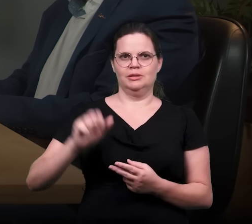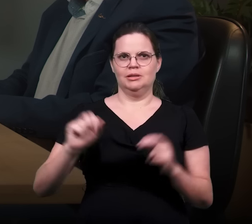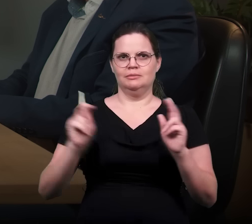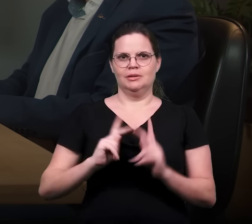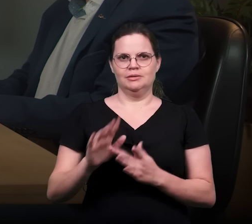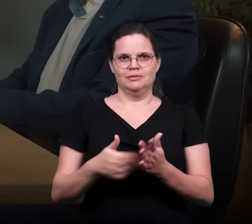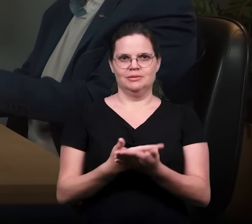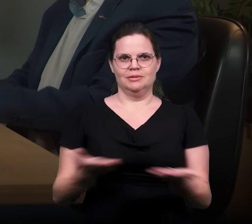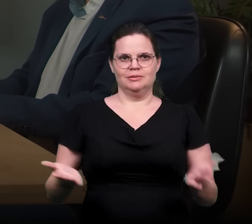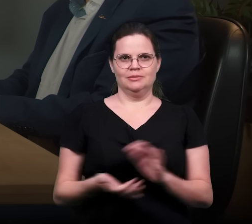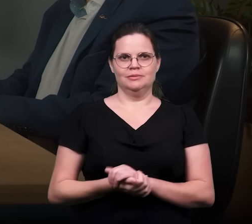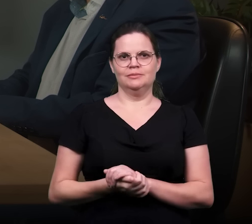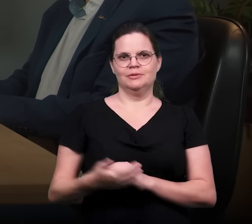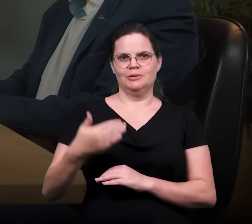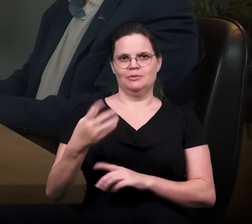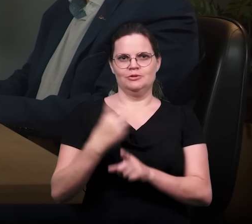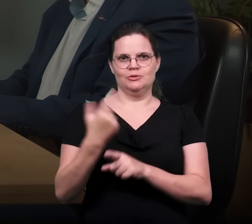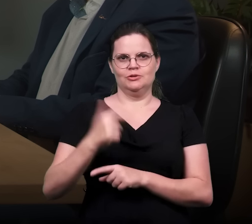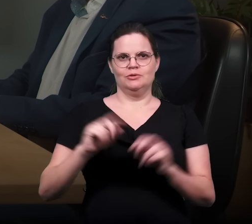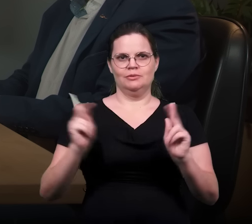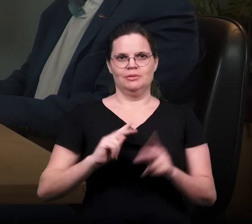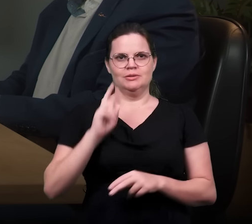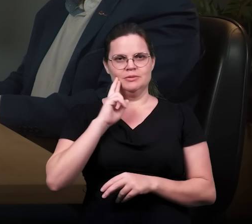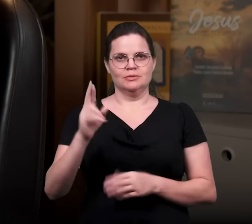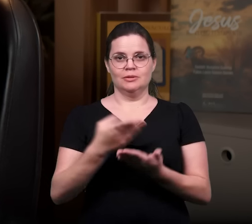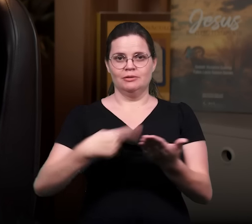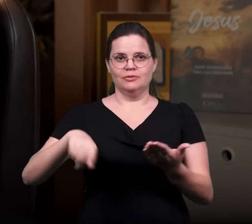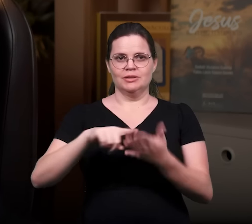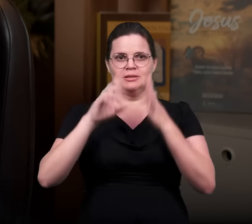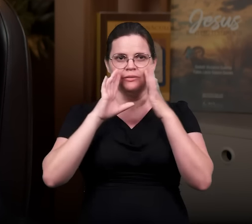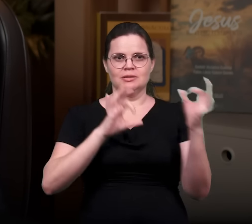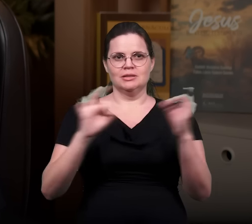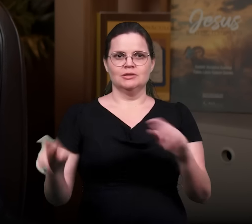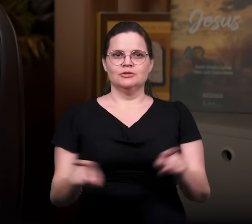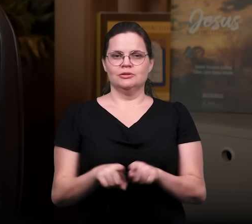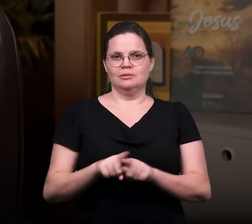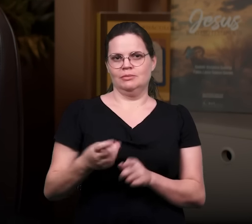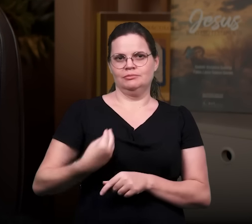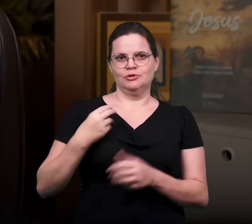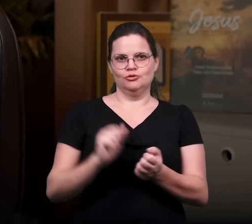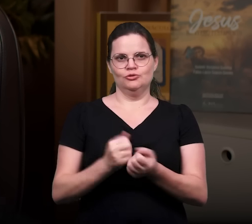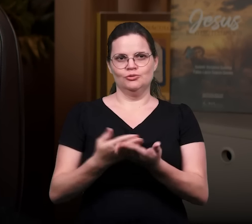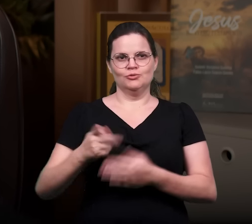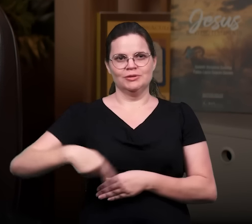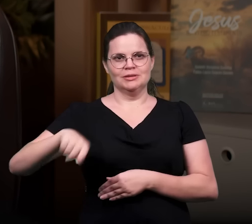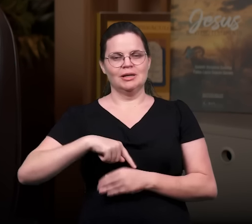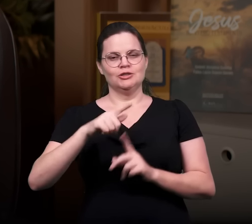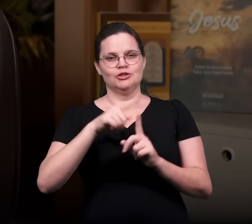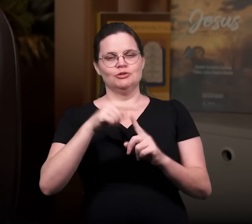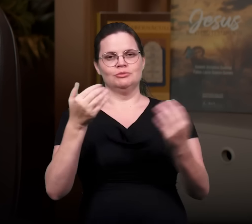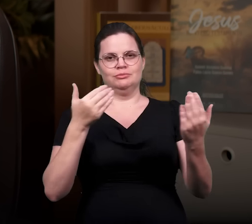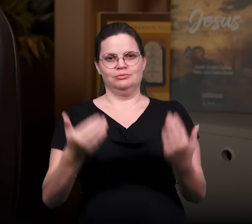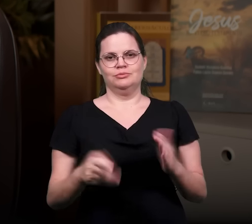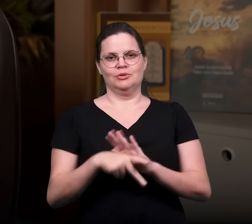Senhor Jesus, e nos Paz, vemos Senhor. no próximo episódio, então. Amém. Pai Senhor. A você também que está acompanhando este programa,